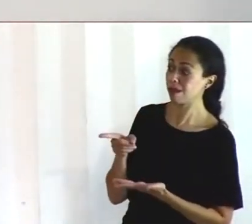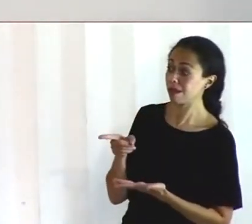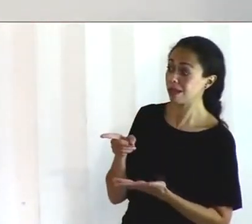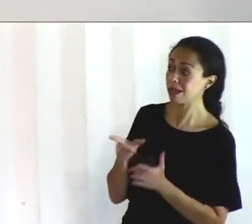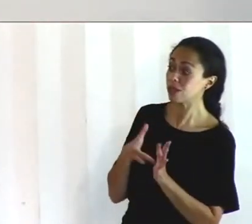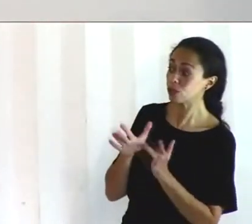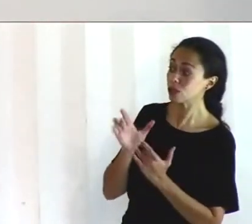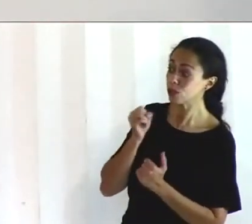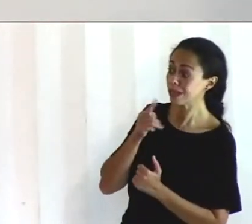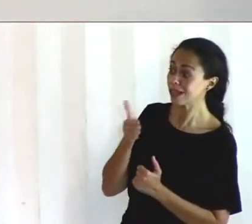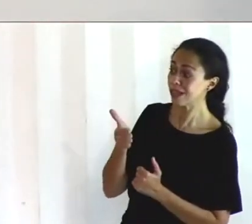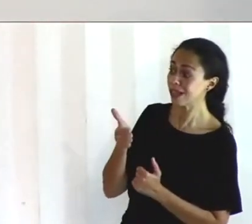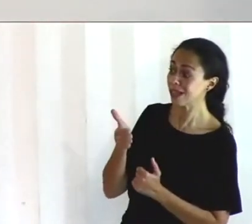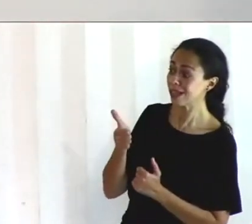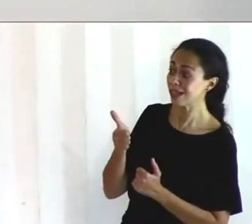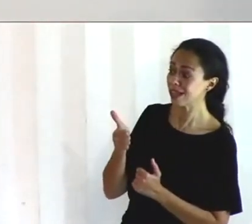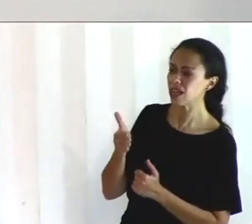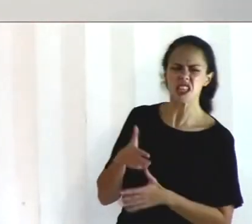méritos.